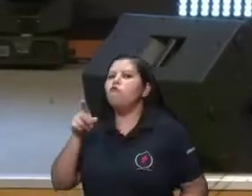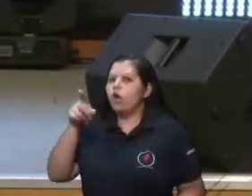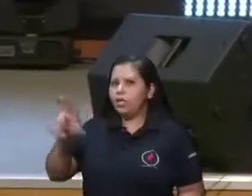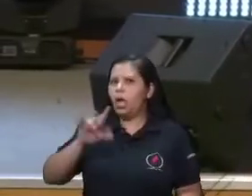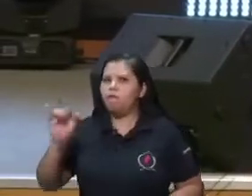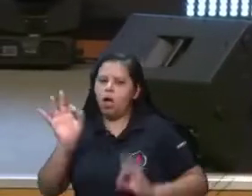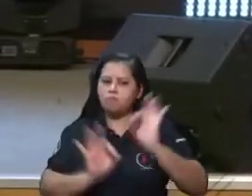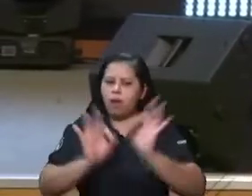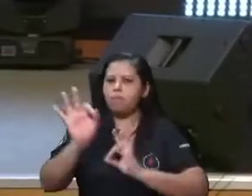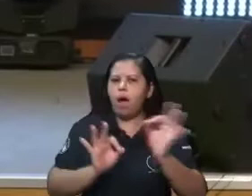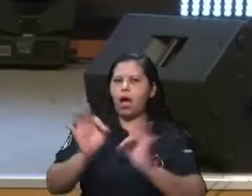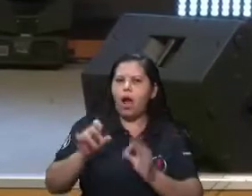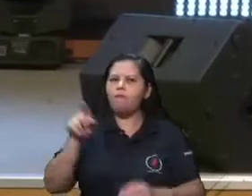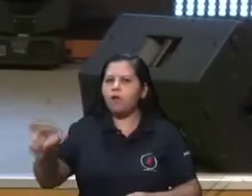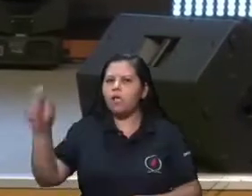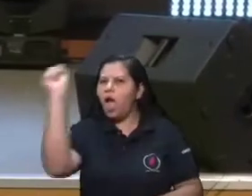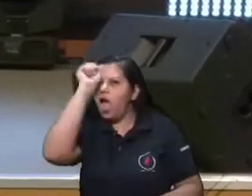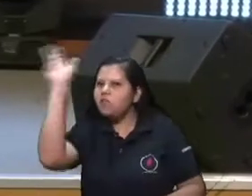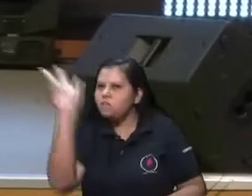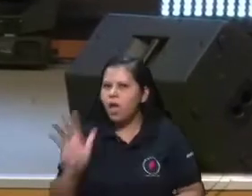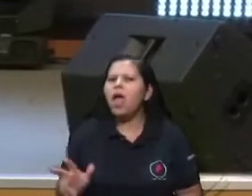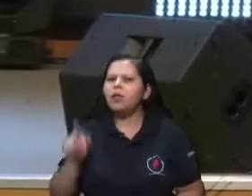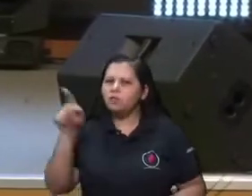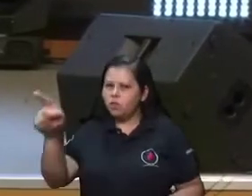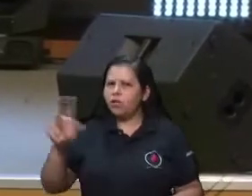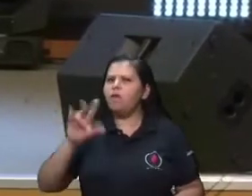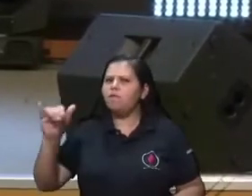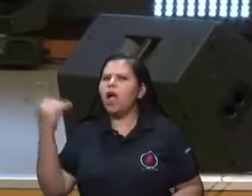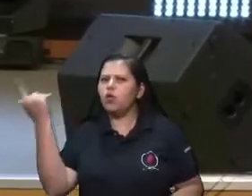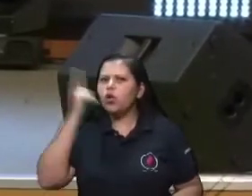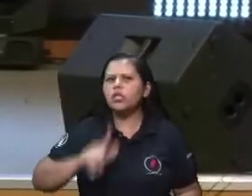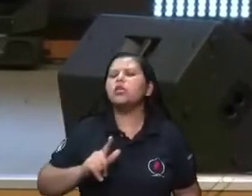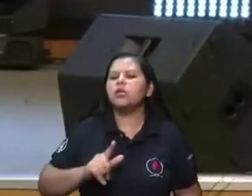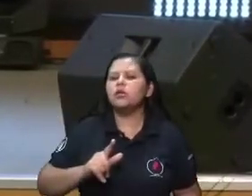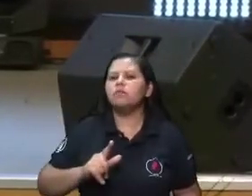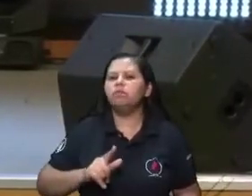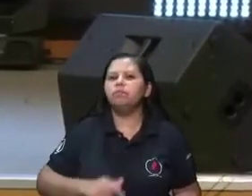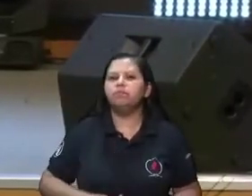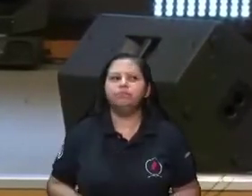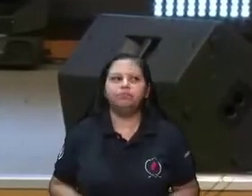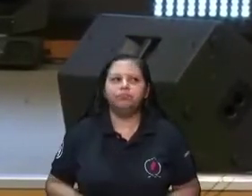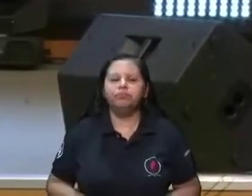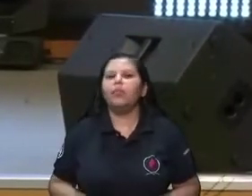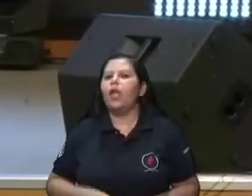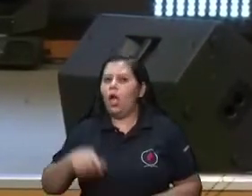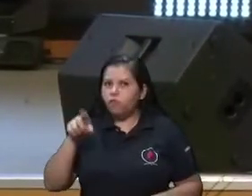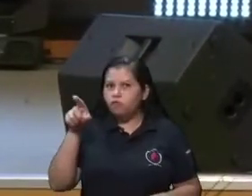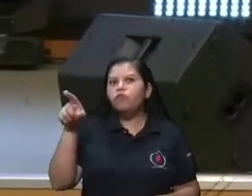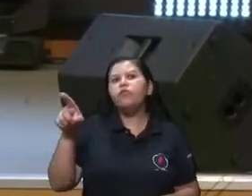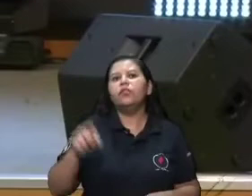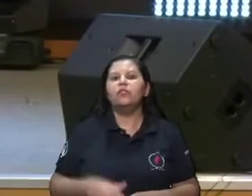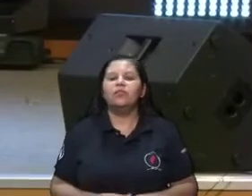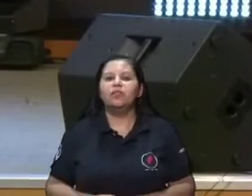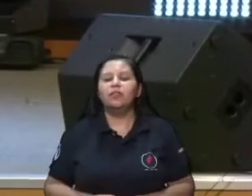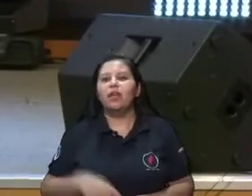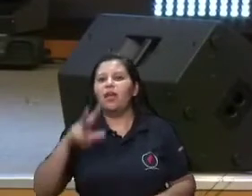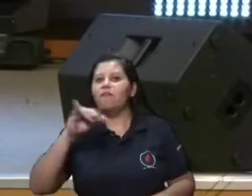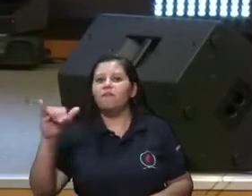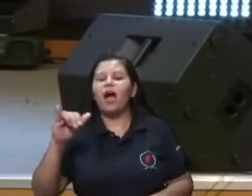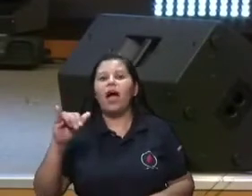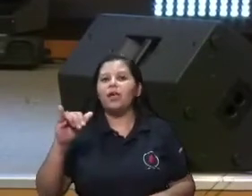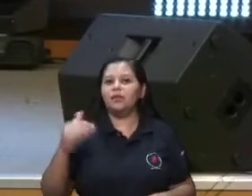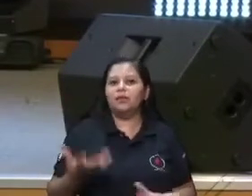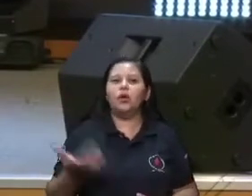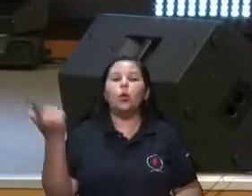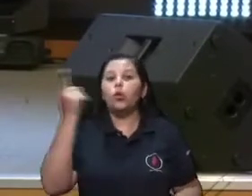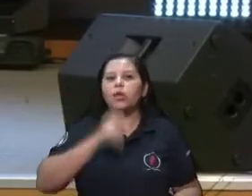será uma víbora junto à vereda, que morde os calcanhares do cavalo, de modo que cai o seu cavaleiro para trás. A tua salvação tenho